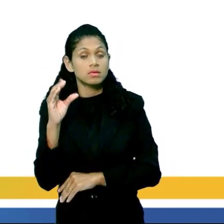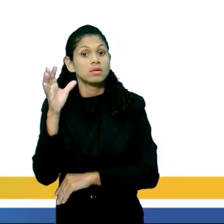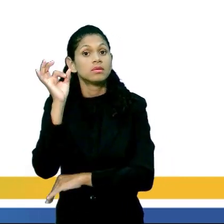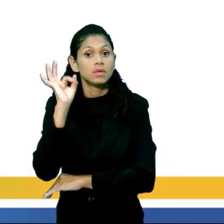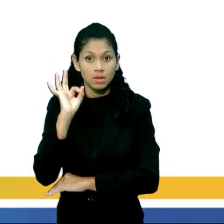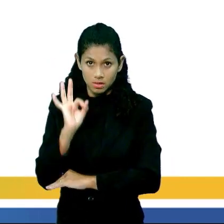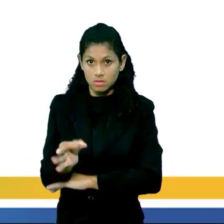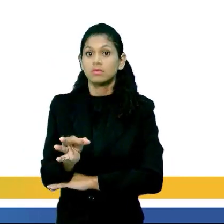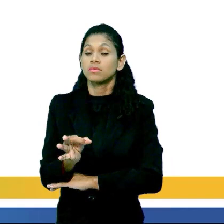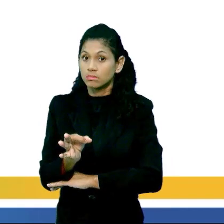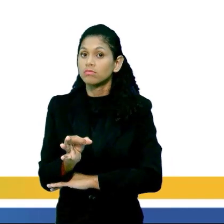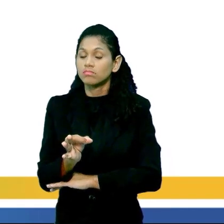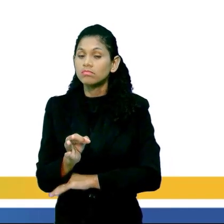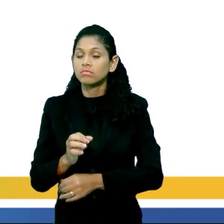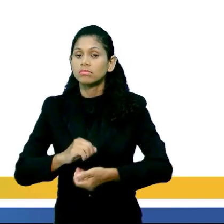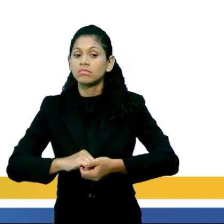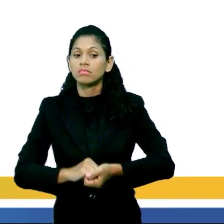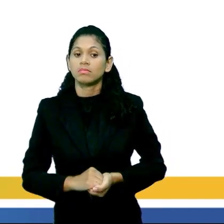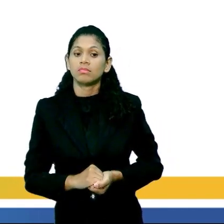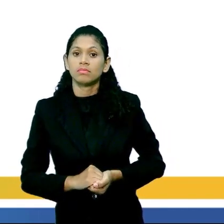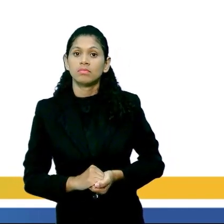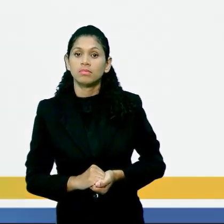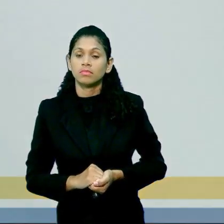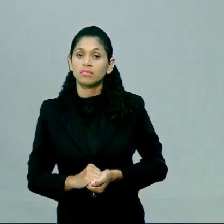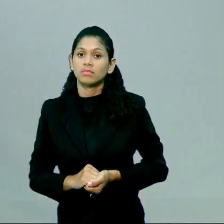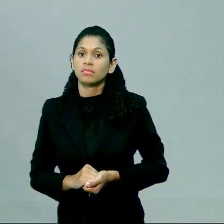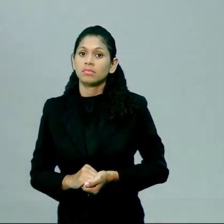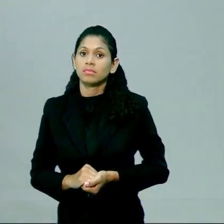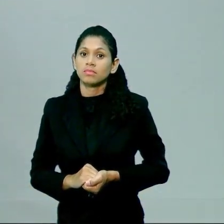portanto, que a nossa alternativa correta aí é a letra C.